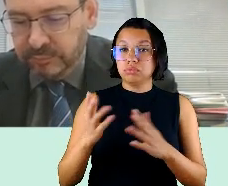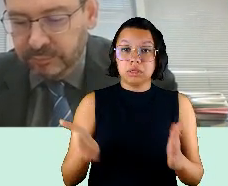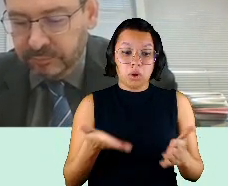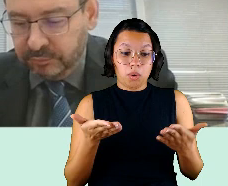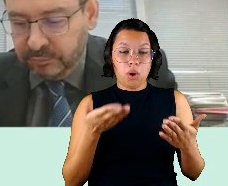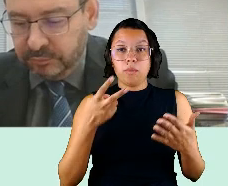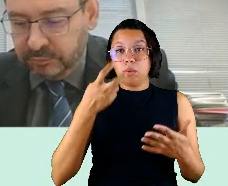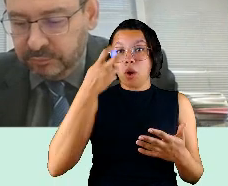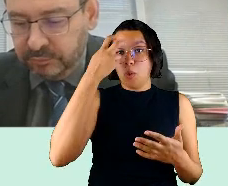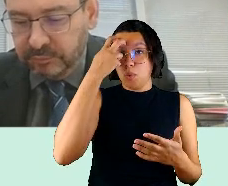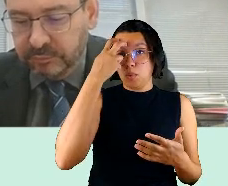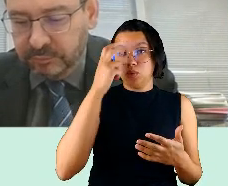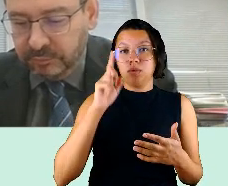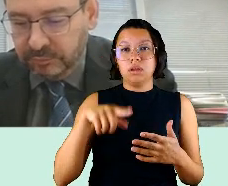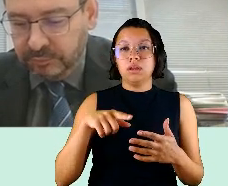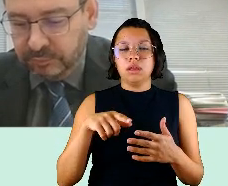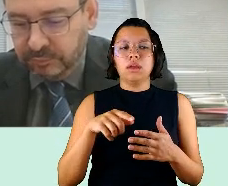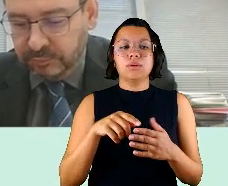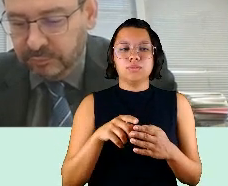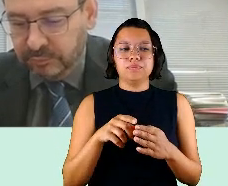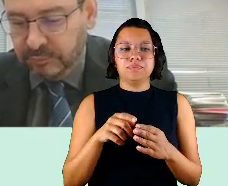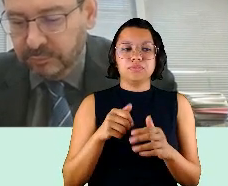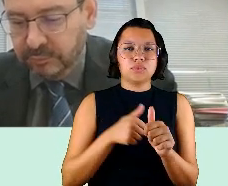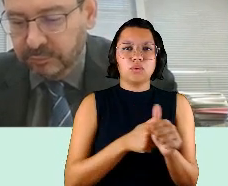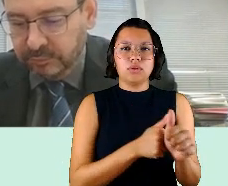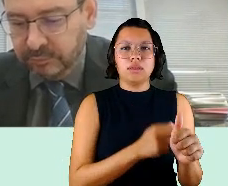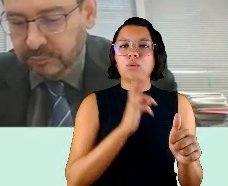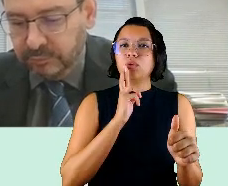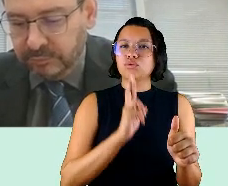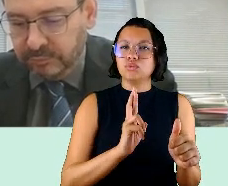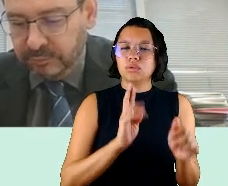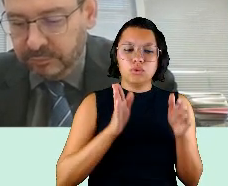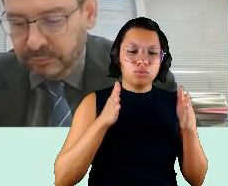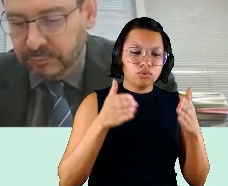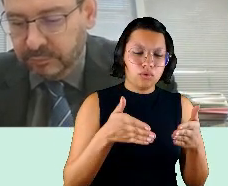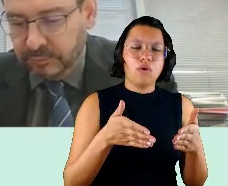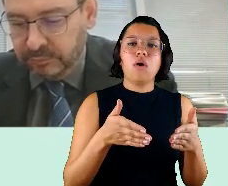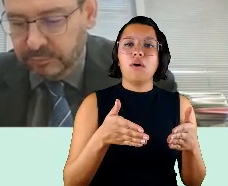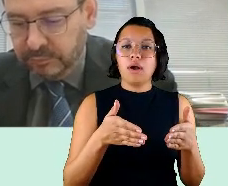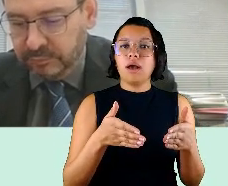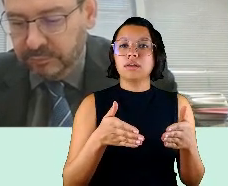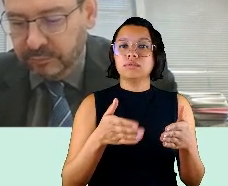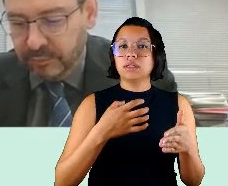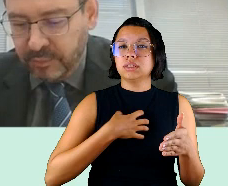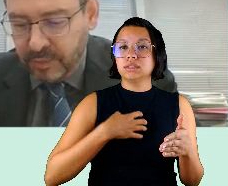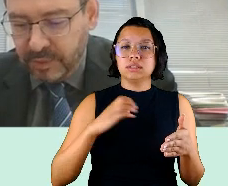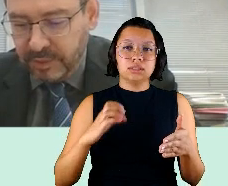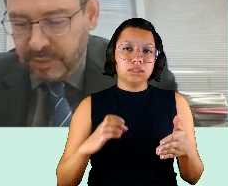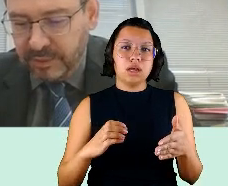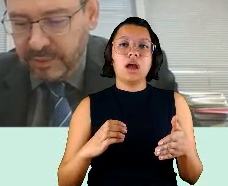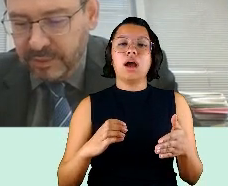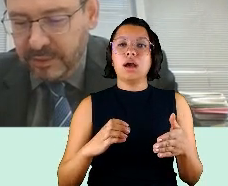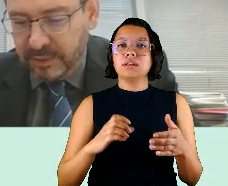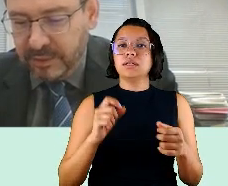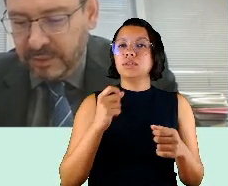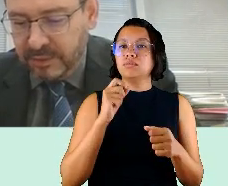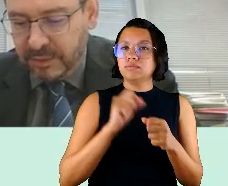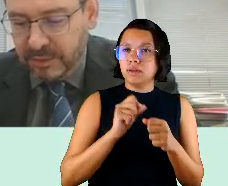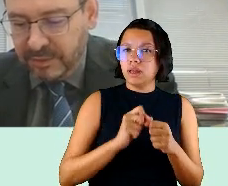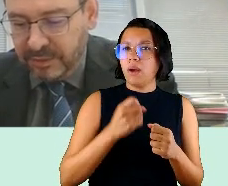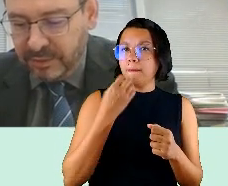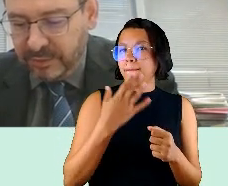uma cultura que é orientada por resultados, com foco no incremento da eficiência e da efetividade